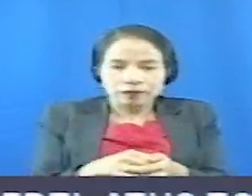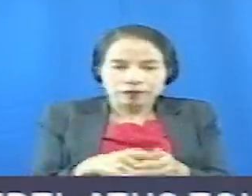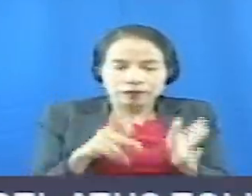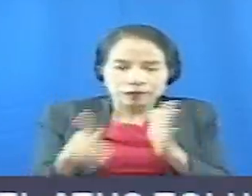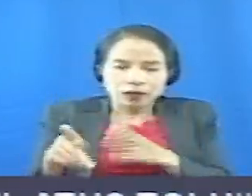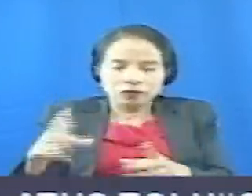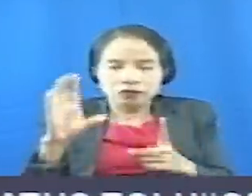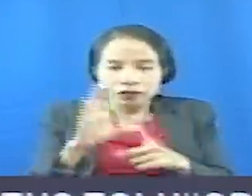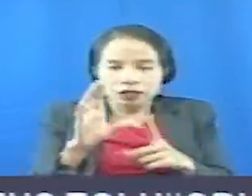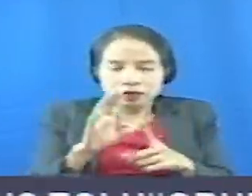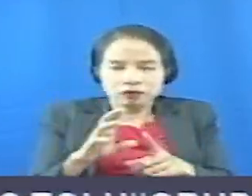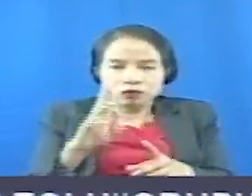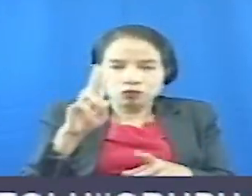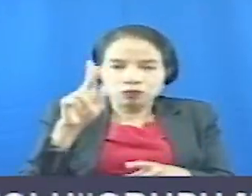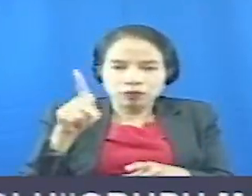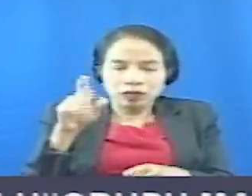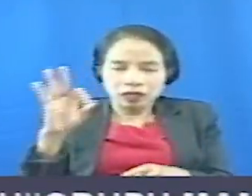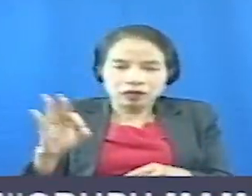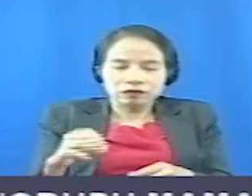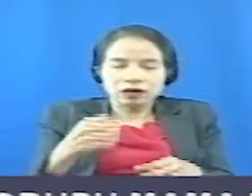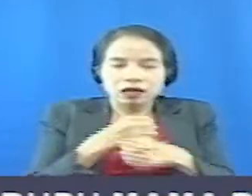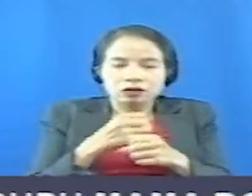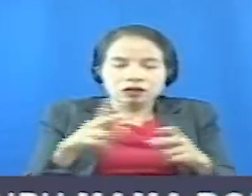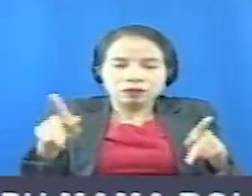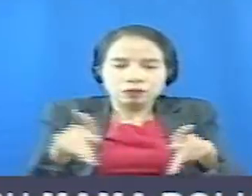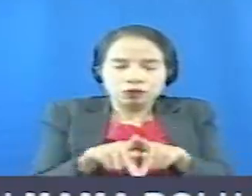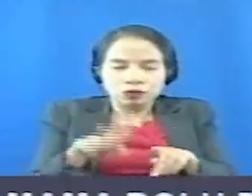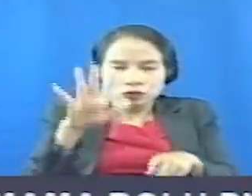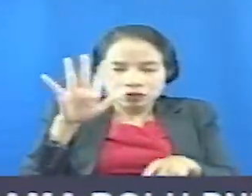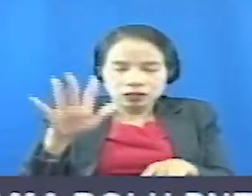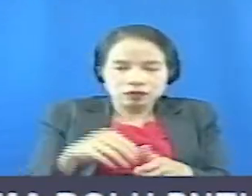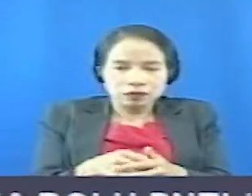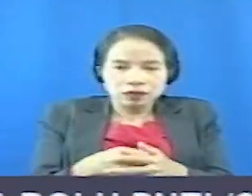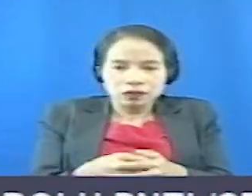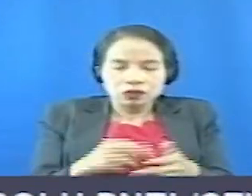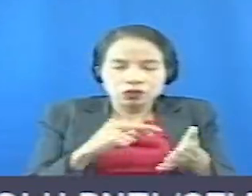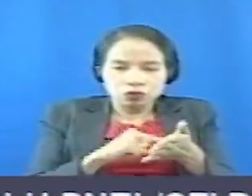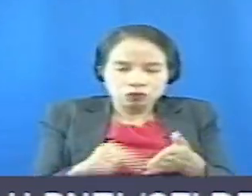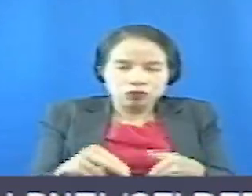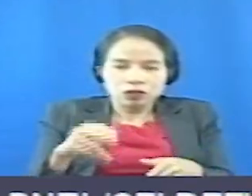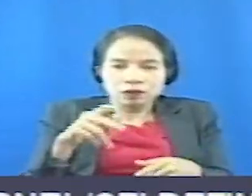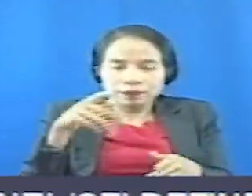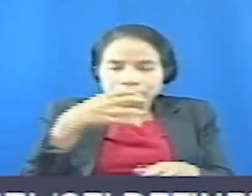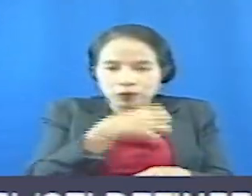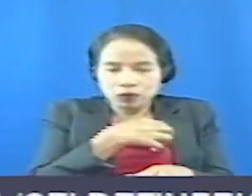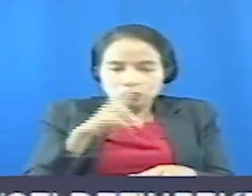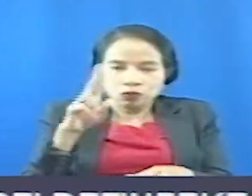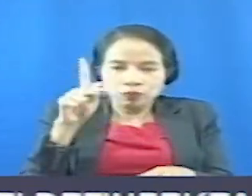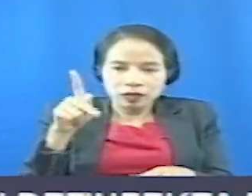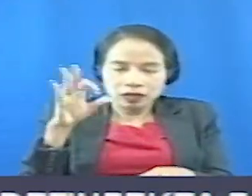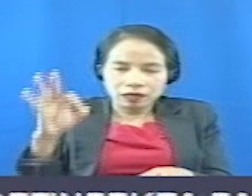orientasaun komandanti undade patrolimentu harita posto vigilan salimane usi numero ne polisi undade patrolimentu Bravo